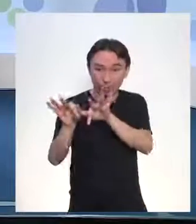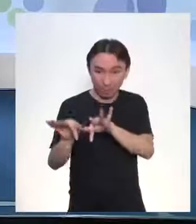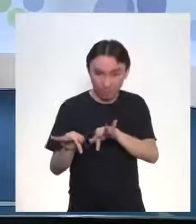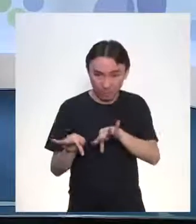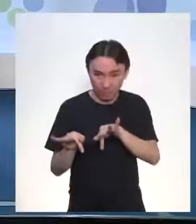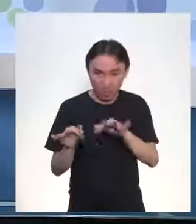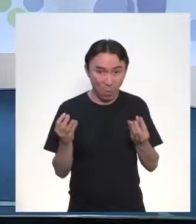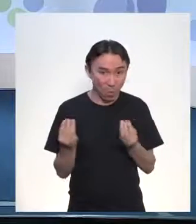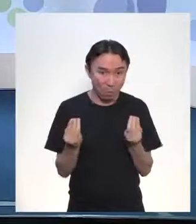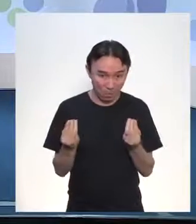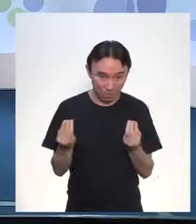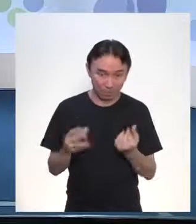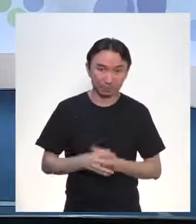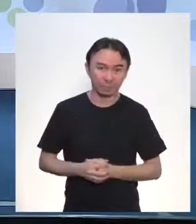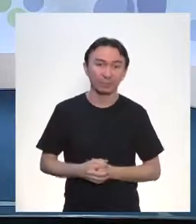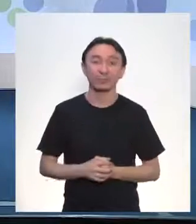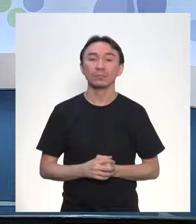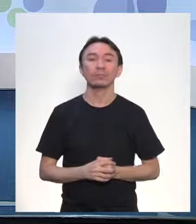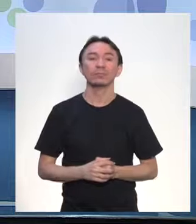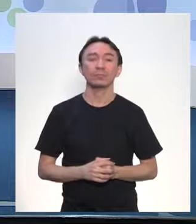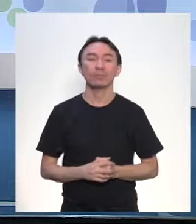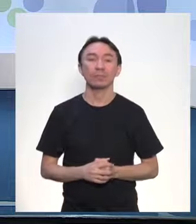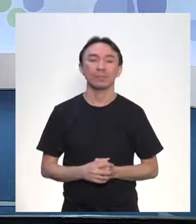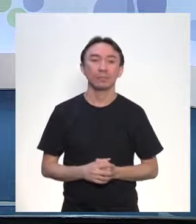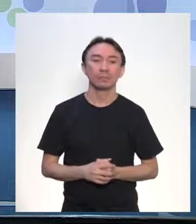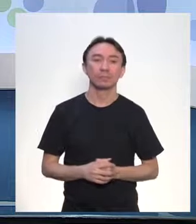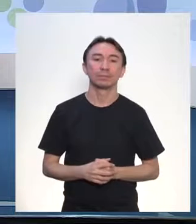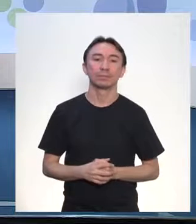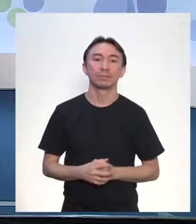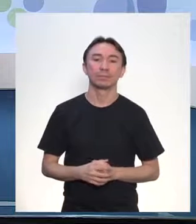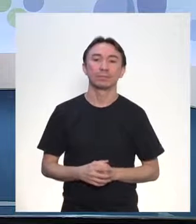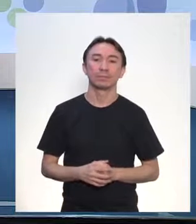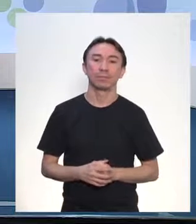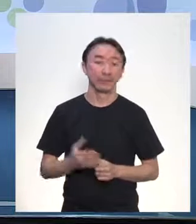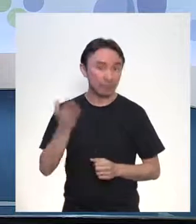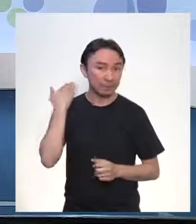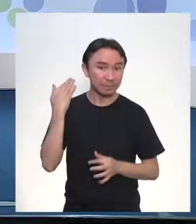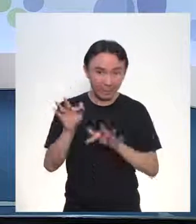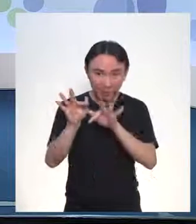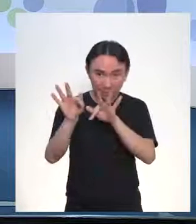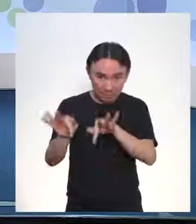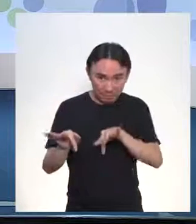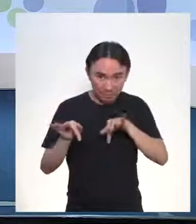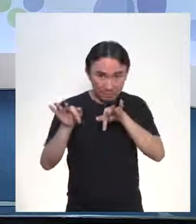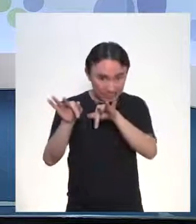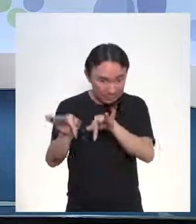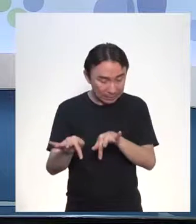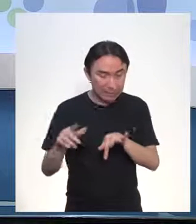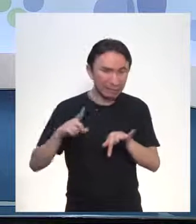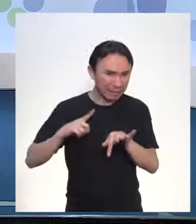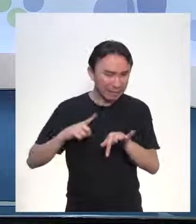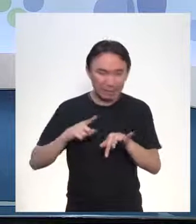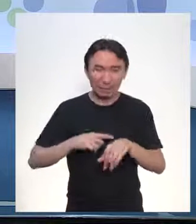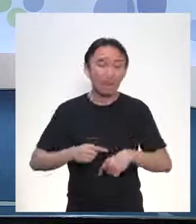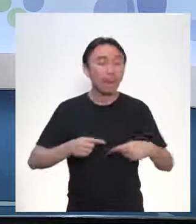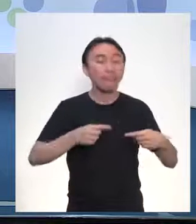Olha só, nós tínhamos no feudalismo uma descentralização política. Por